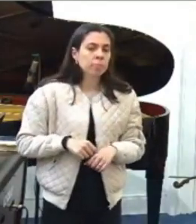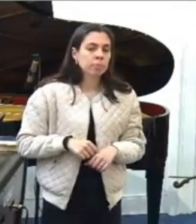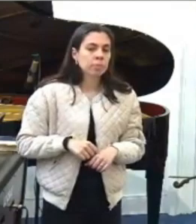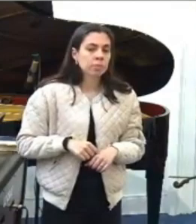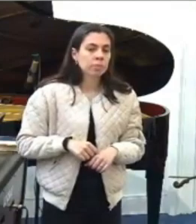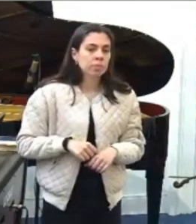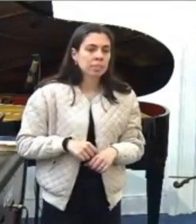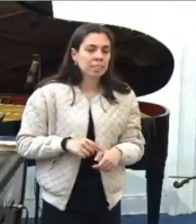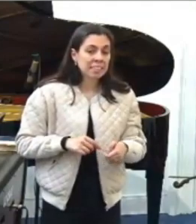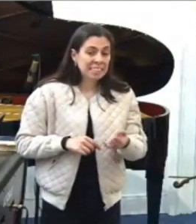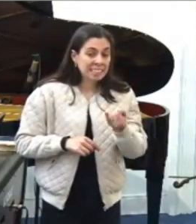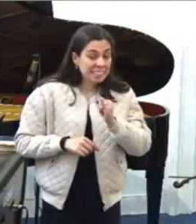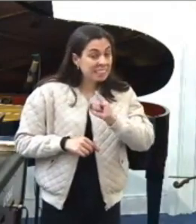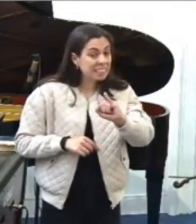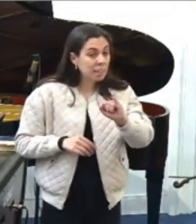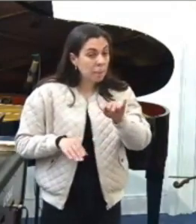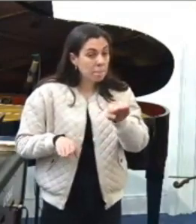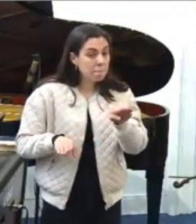uma perseguição.